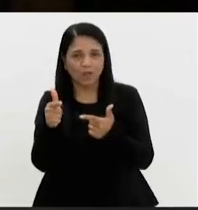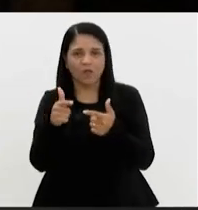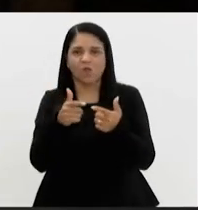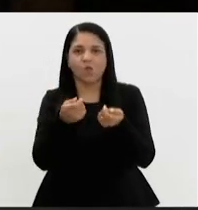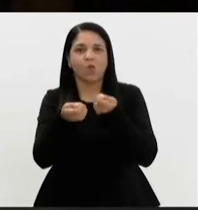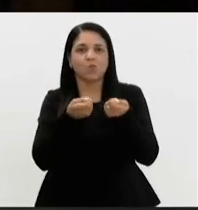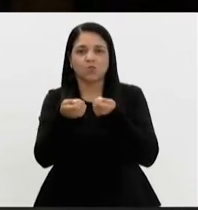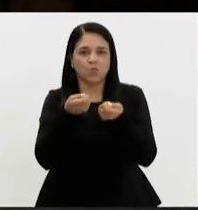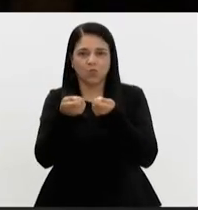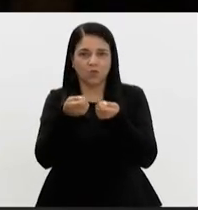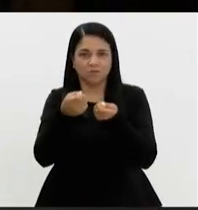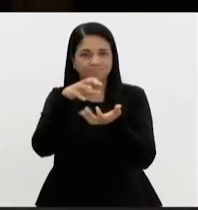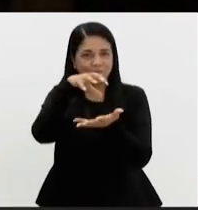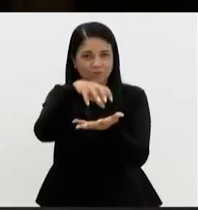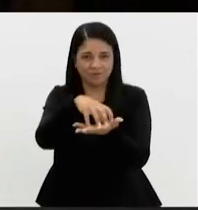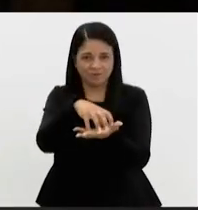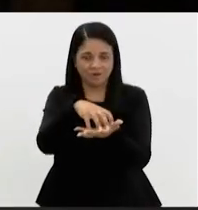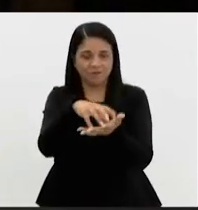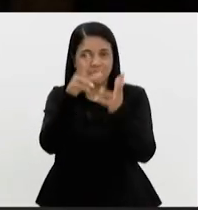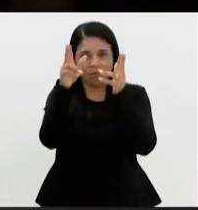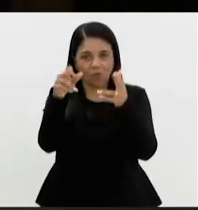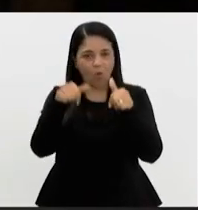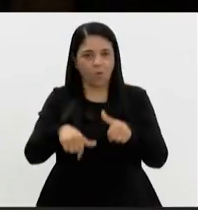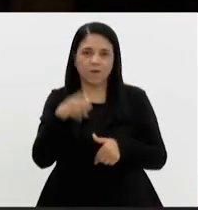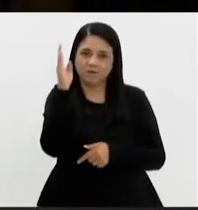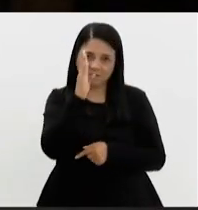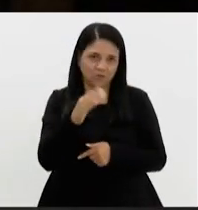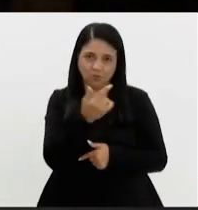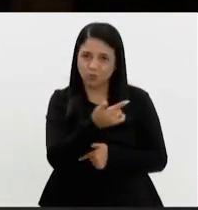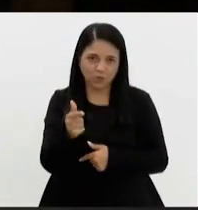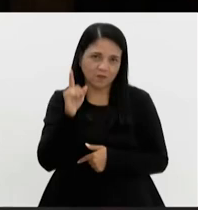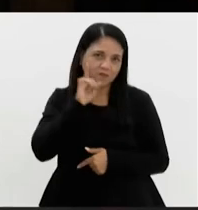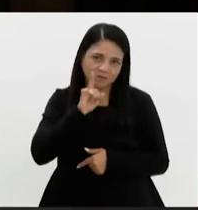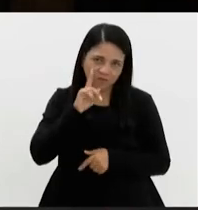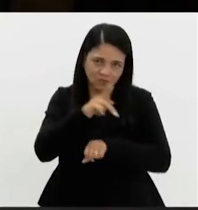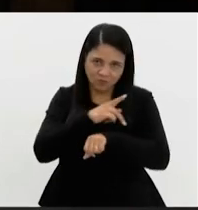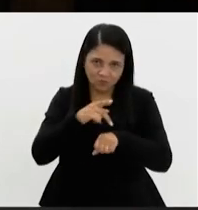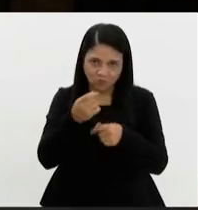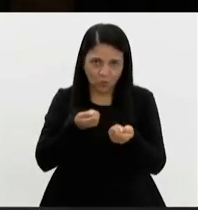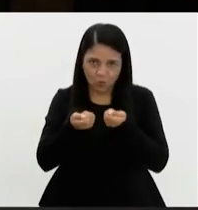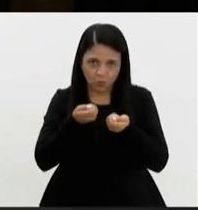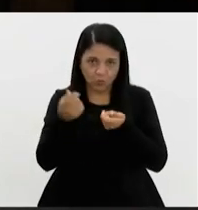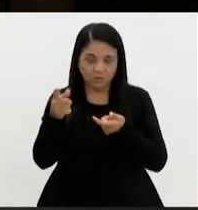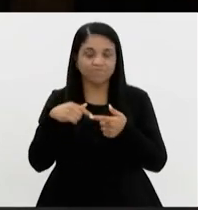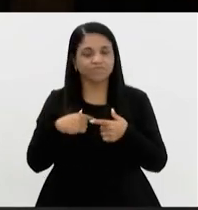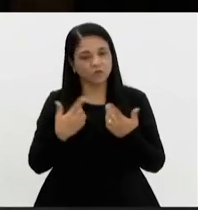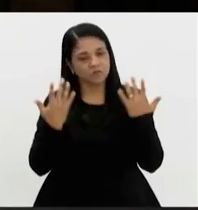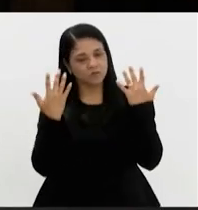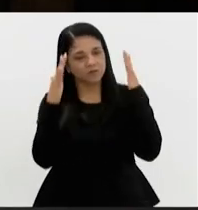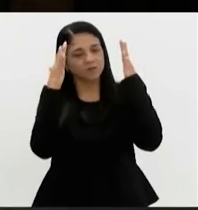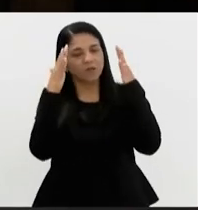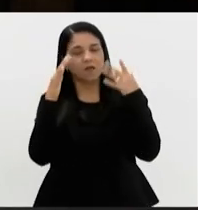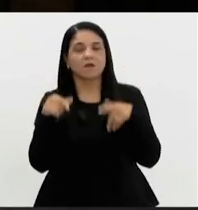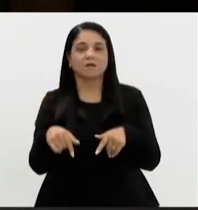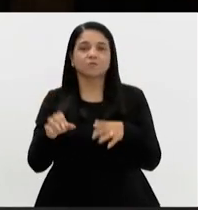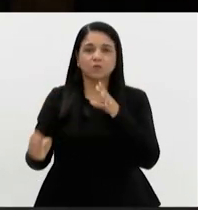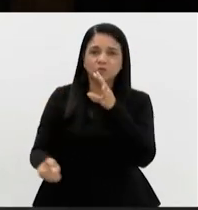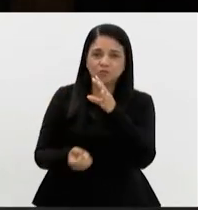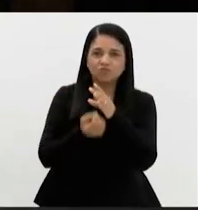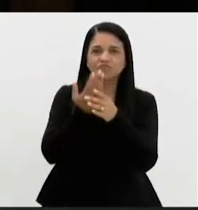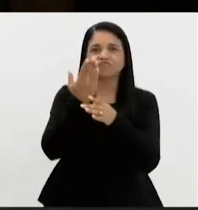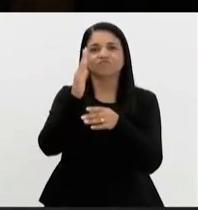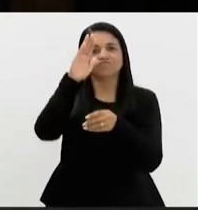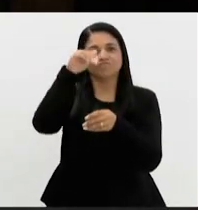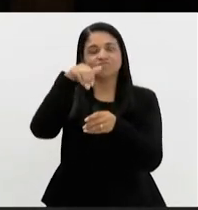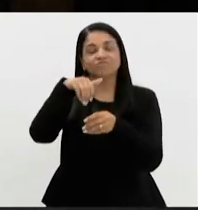né de modo que nós temos que saudar o constituinte brasileiro quando criou a justiça eleitoral e eu